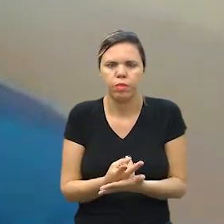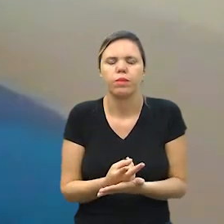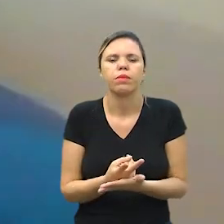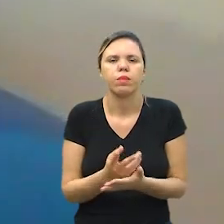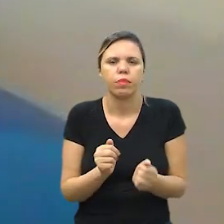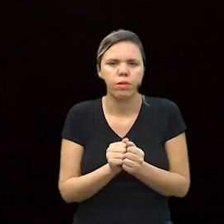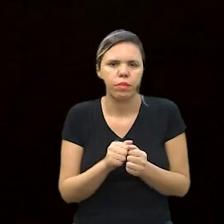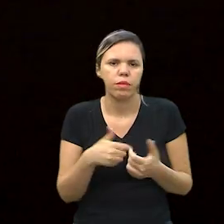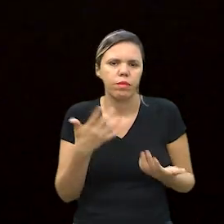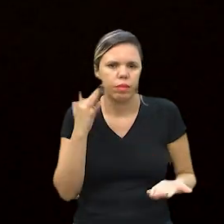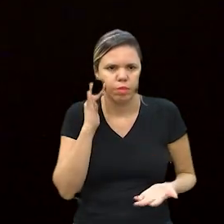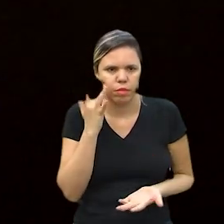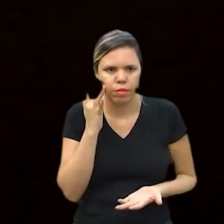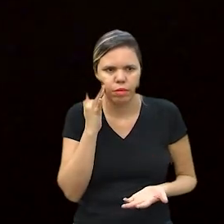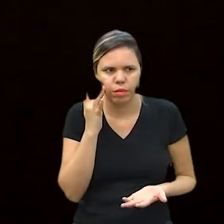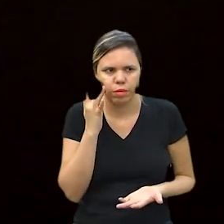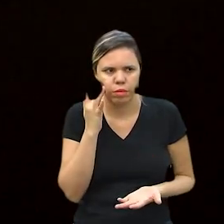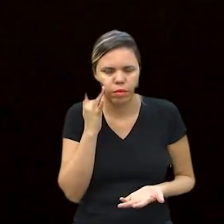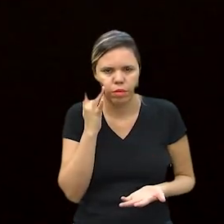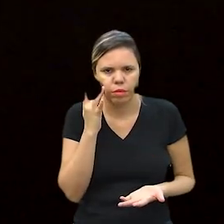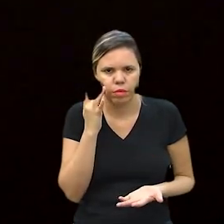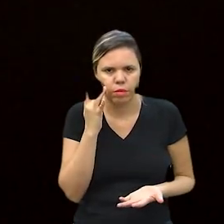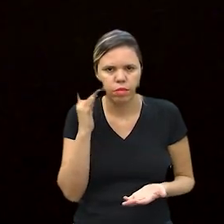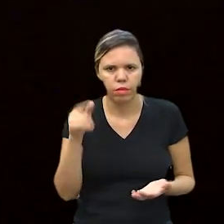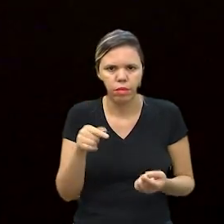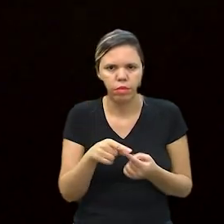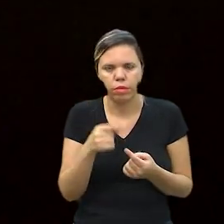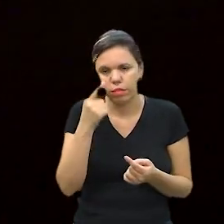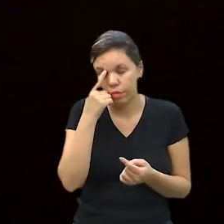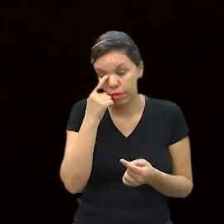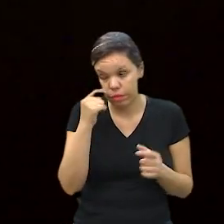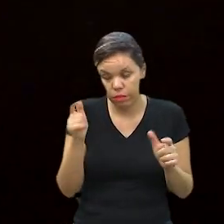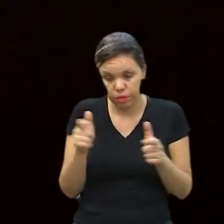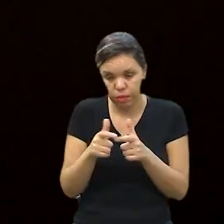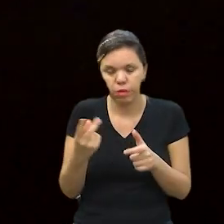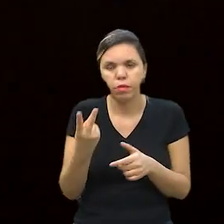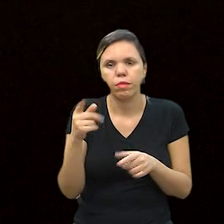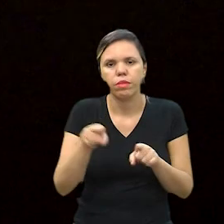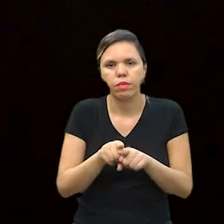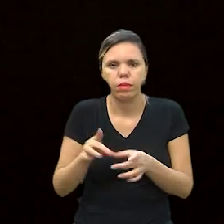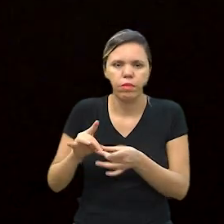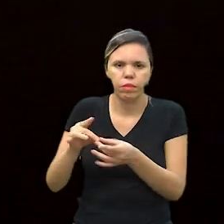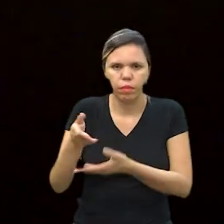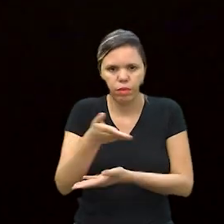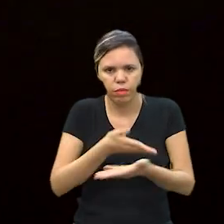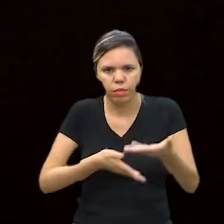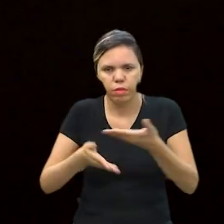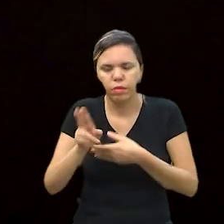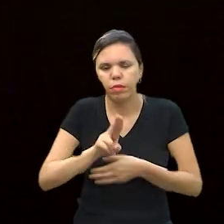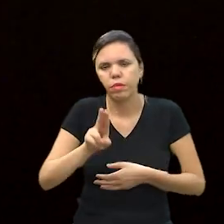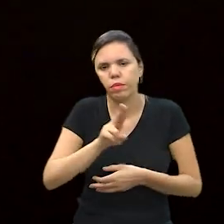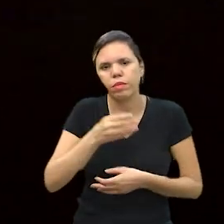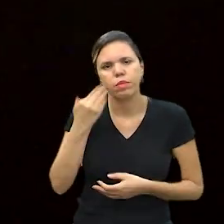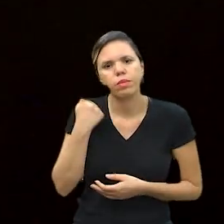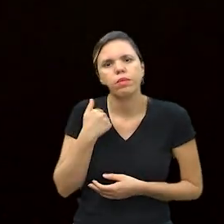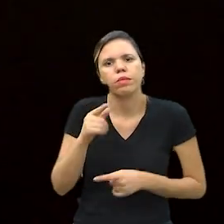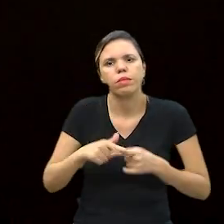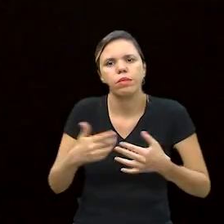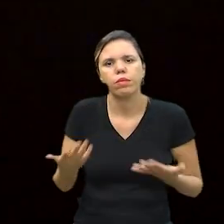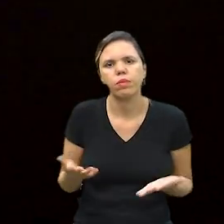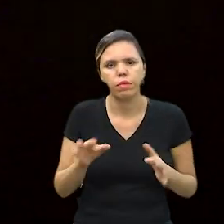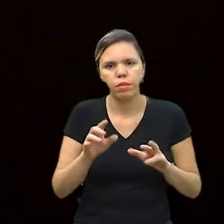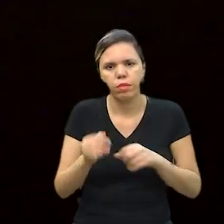mesmo barco. Então, eu acho que é totalmente viável diminuir os custos fazendo parcerias e utilizando